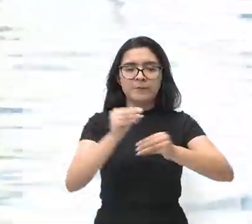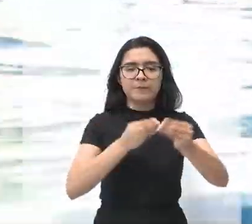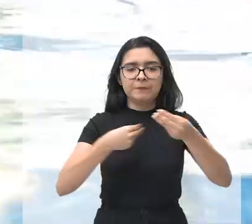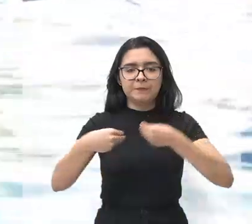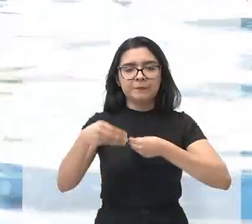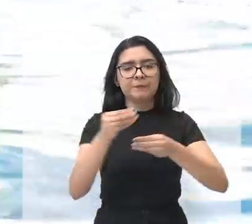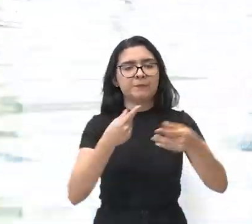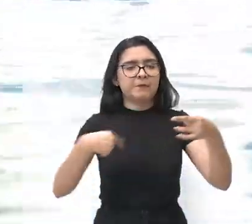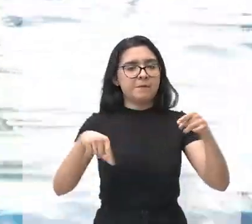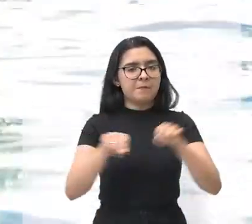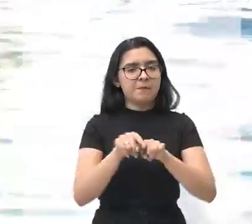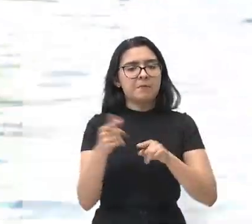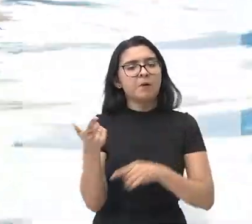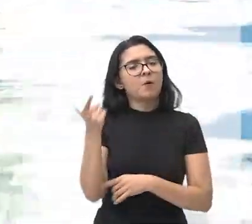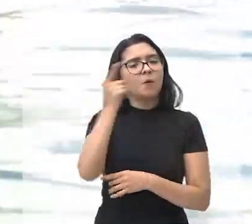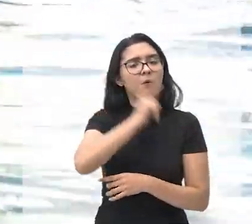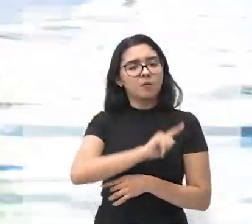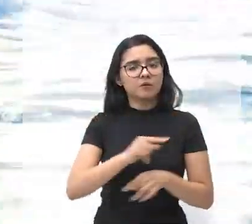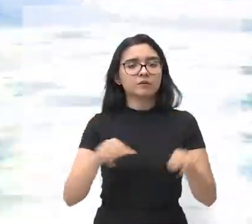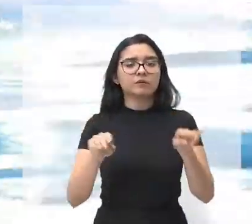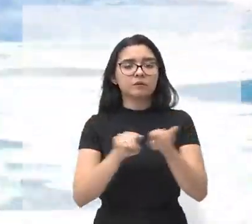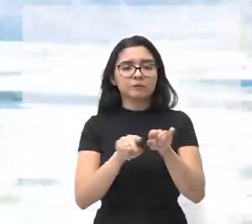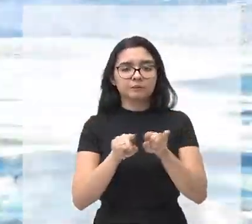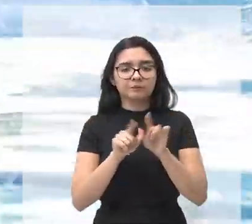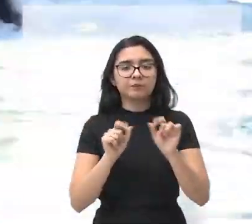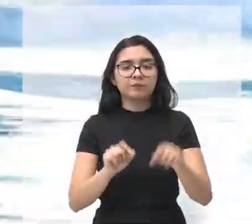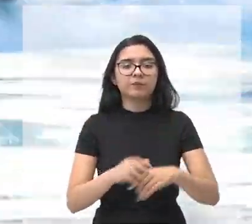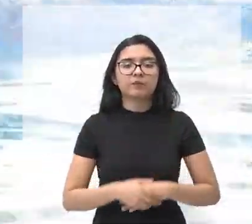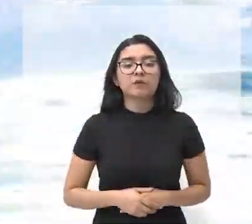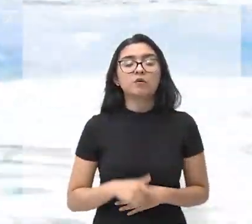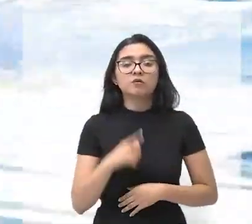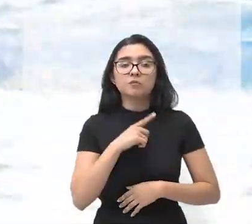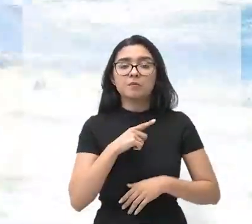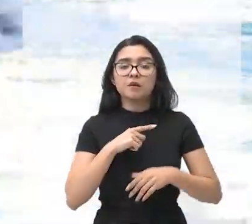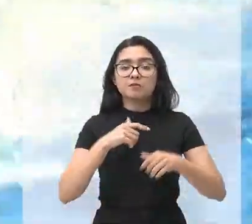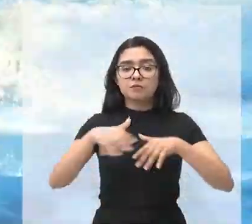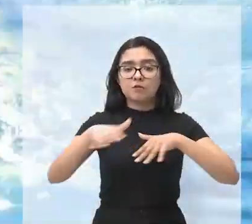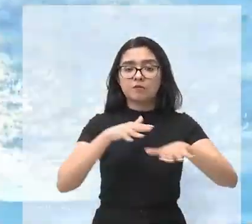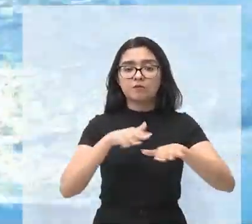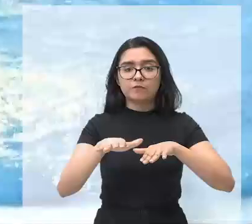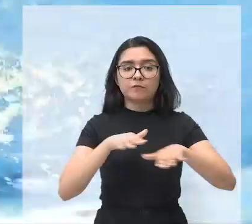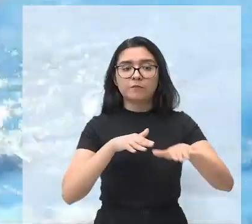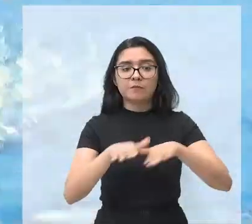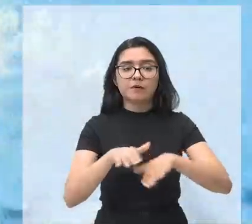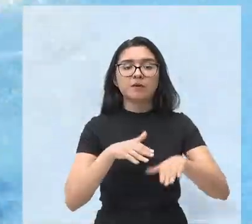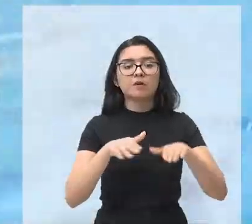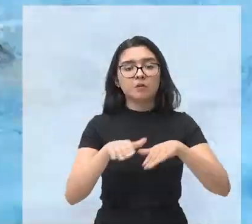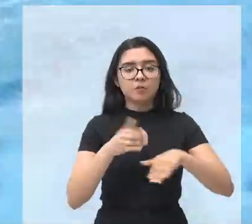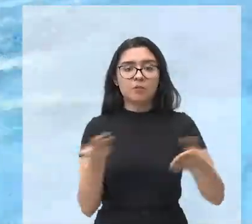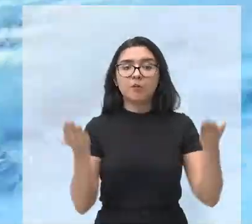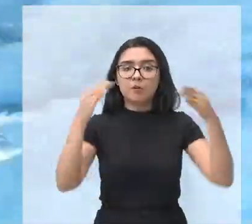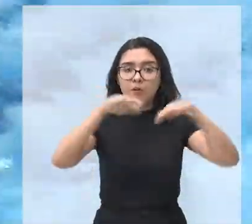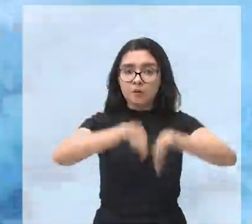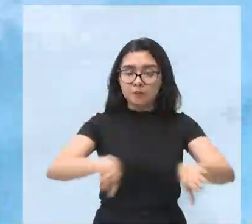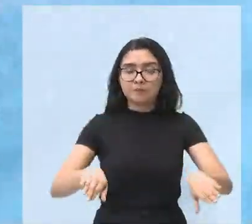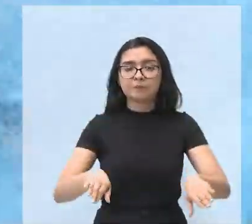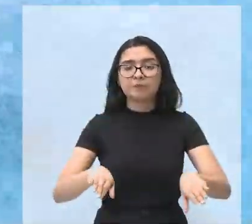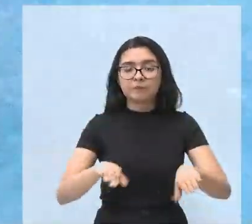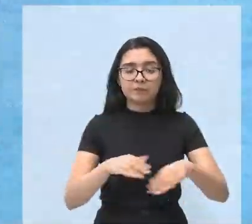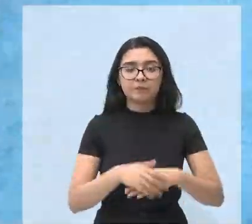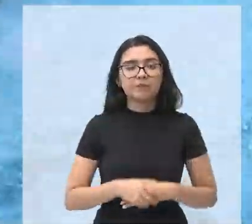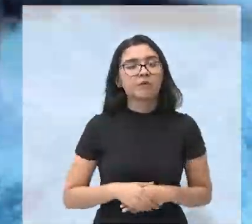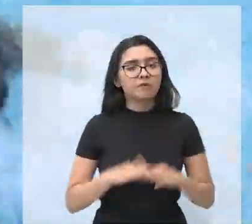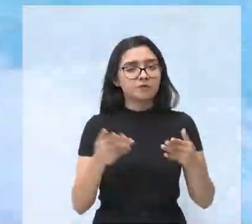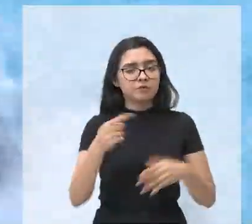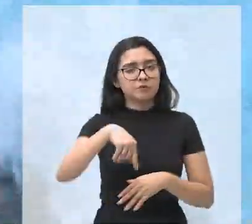a resistência dela. Os braços devem ser levados juntos à frente por sobre a água e trazidos para trás,